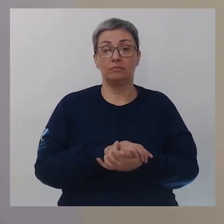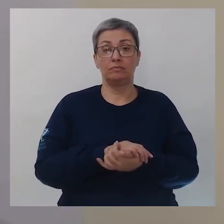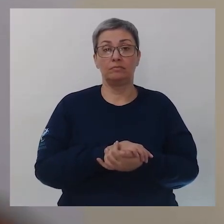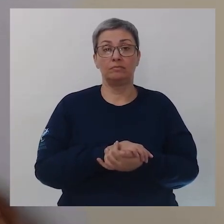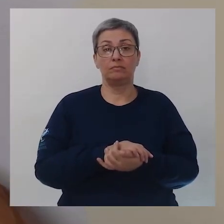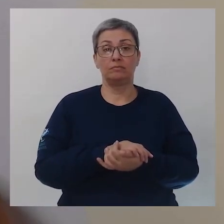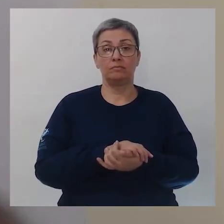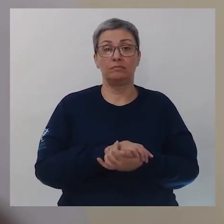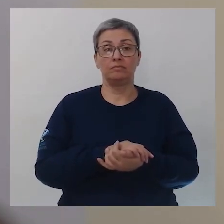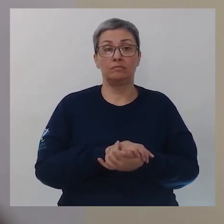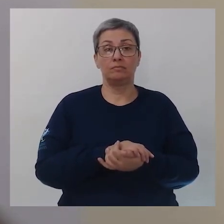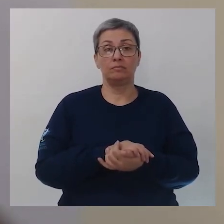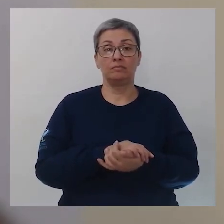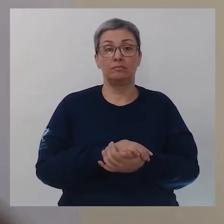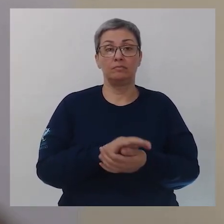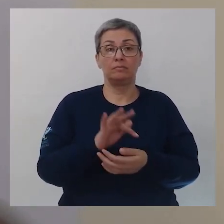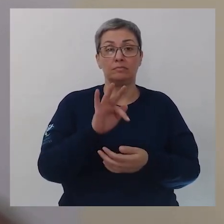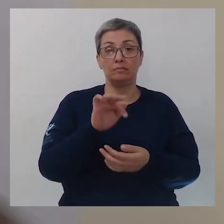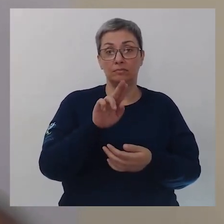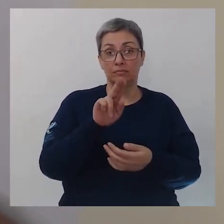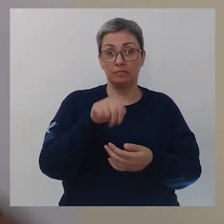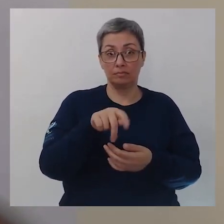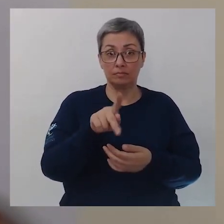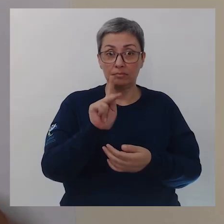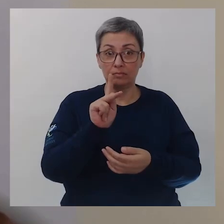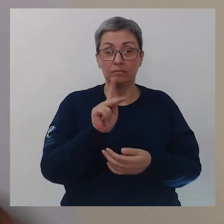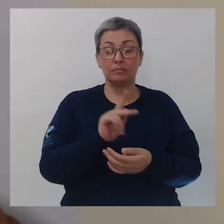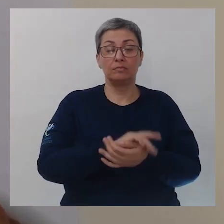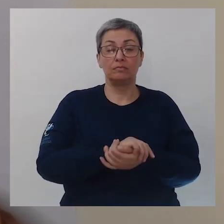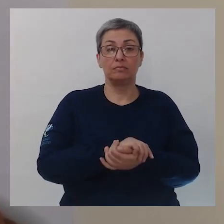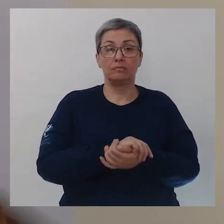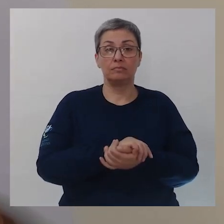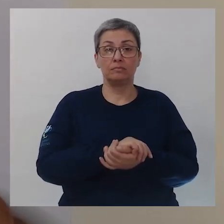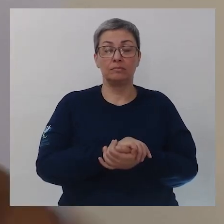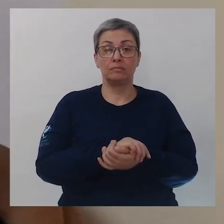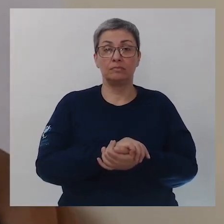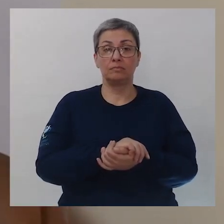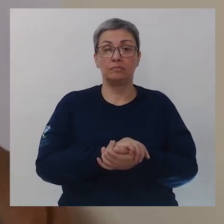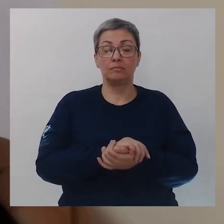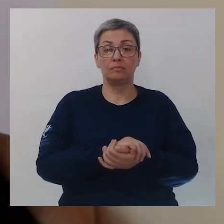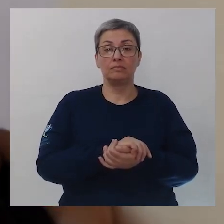O quarto foi o funk.